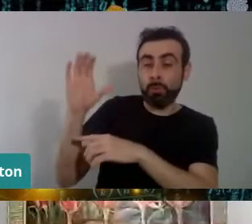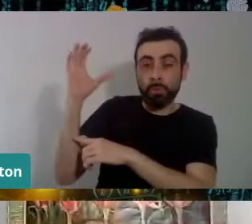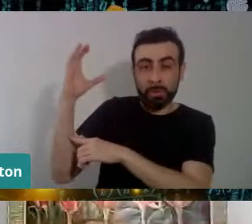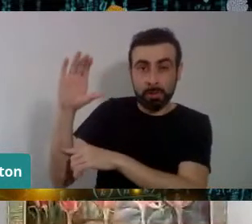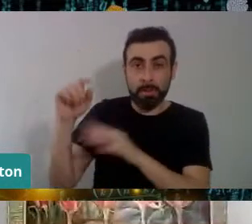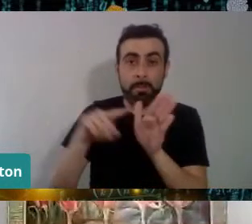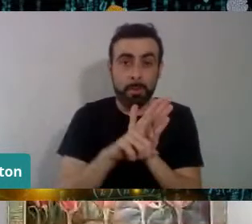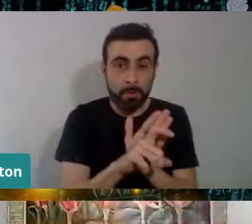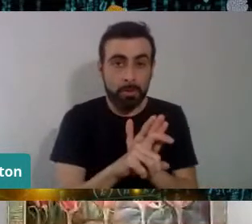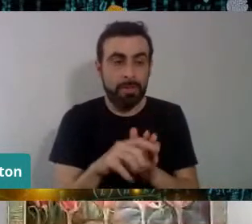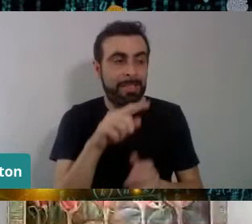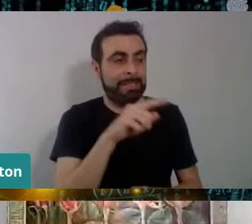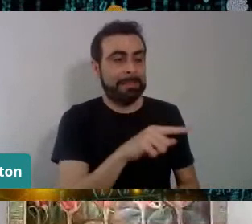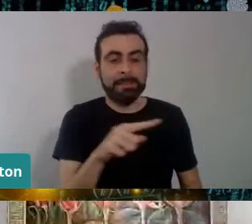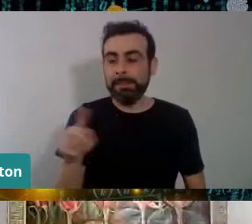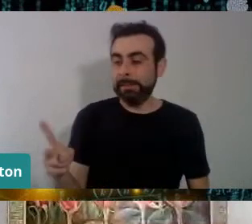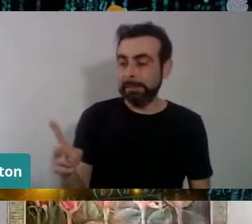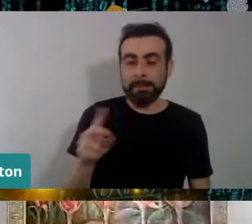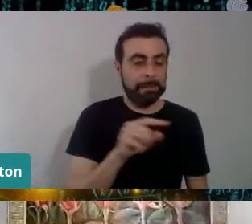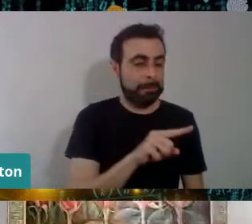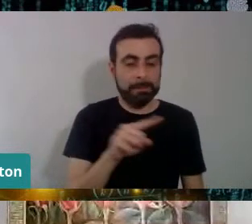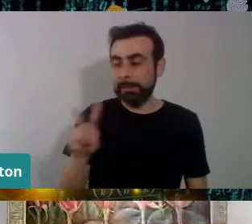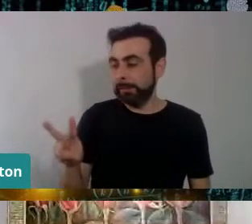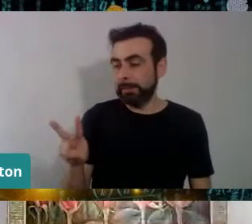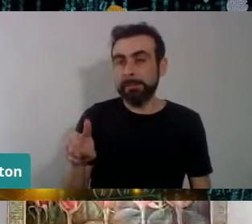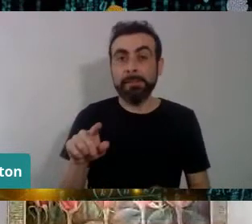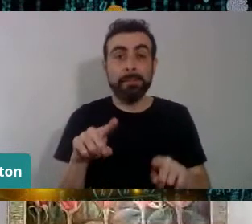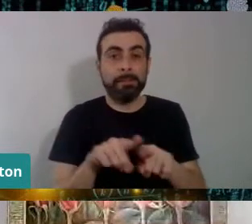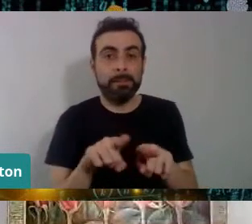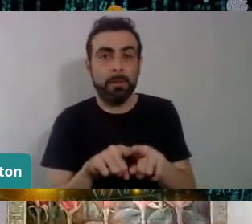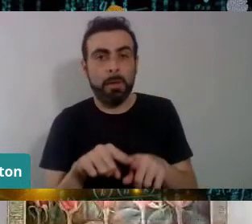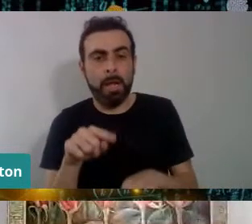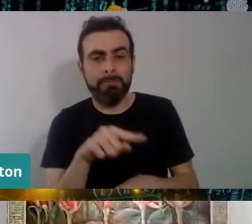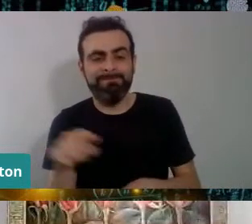Como professor, né, a gente tinha aquela dificuldade em razão